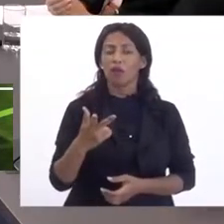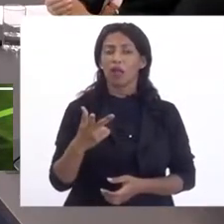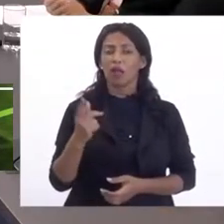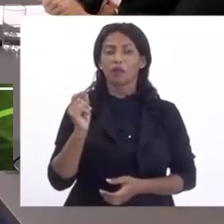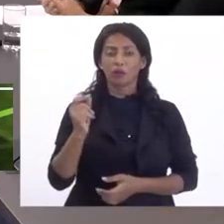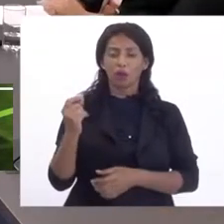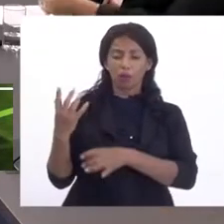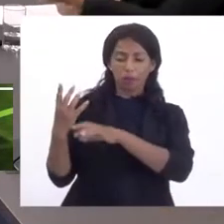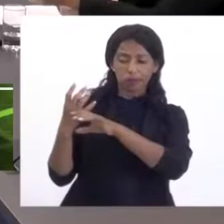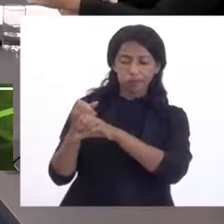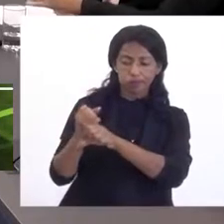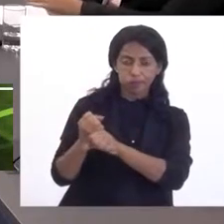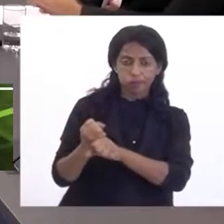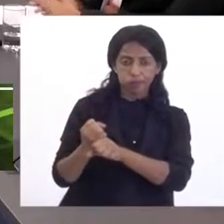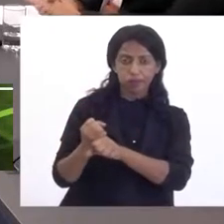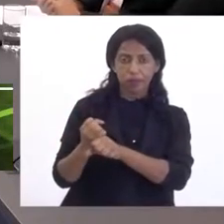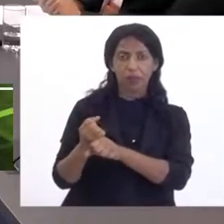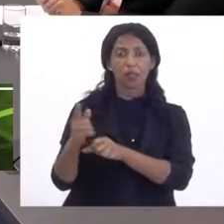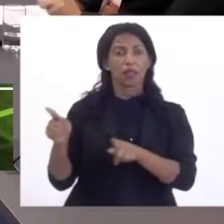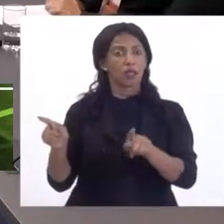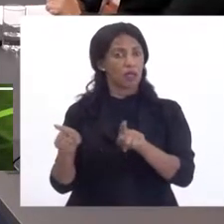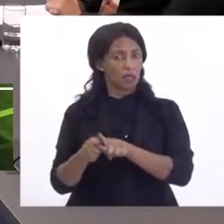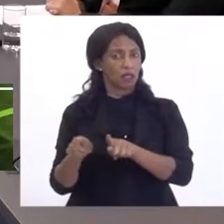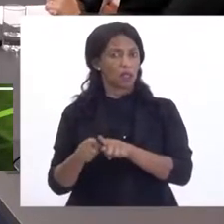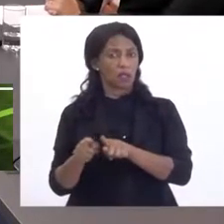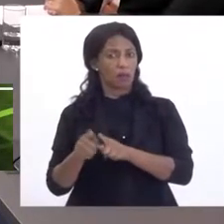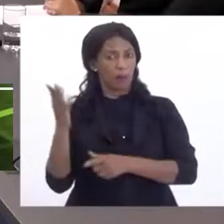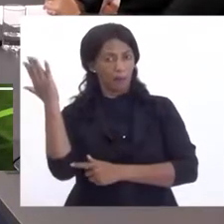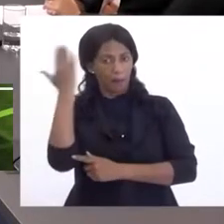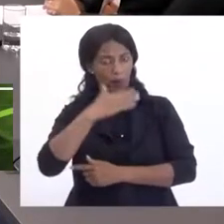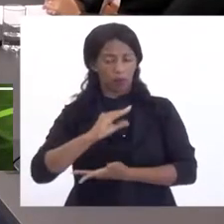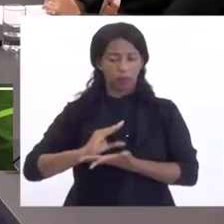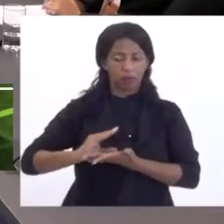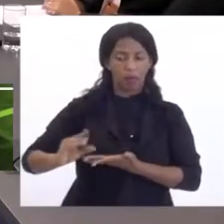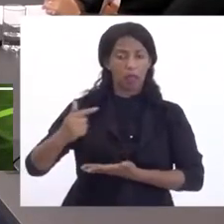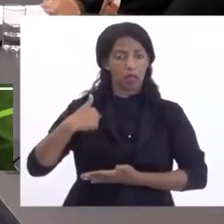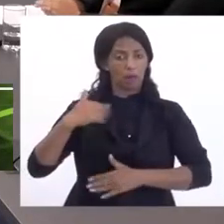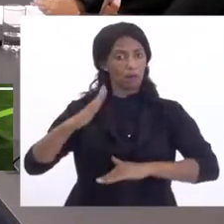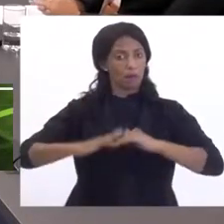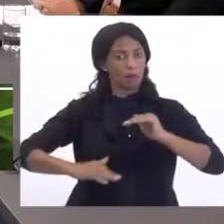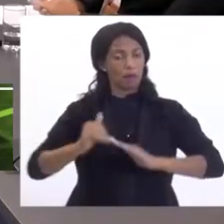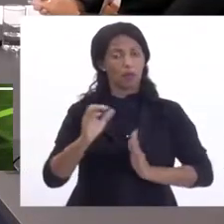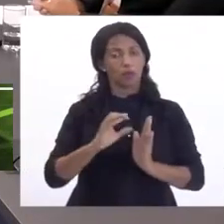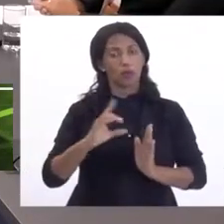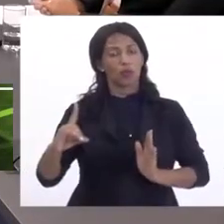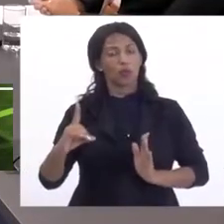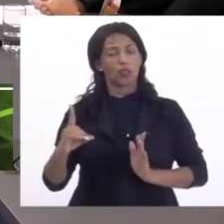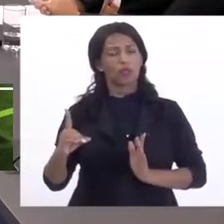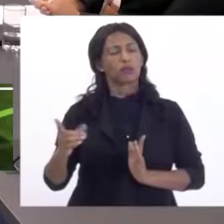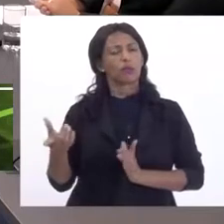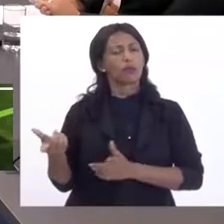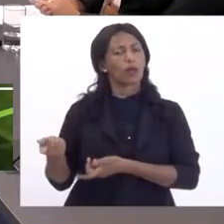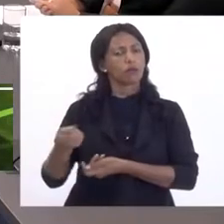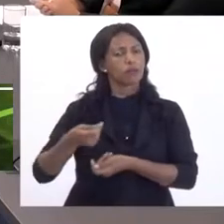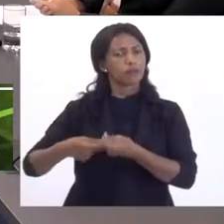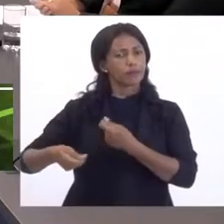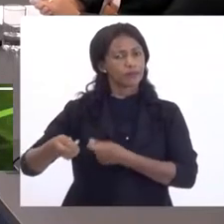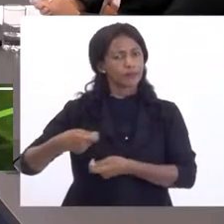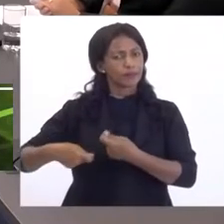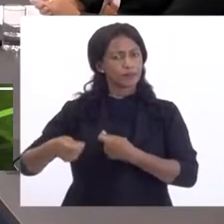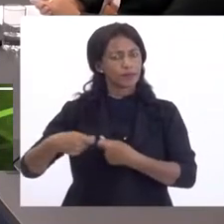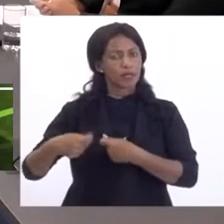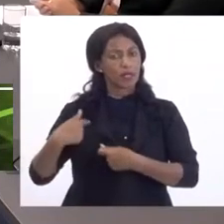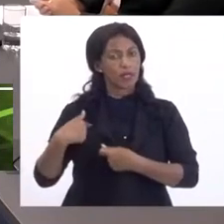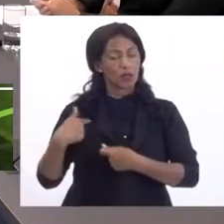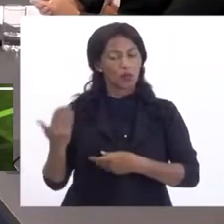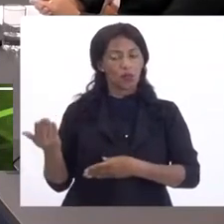né? Tem também, que é a minha competência, né? Eu sou o coordenador de contabilidade e o